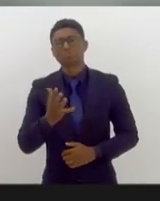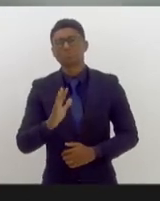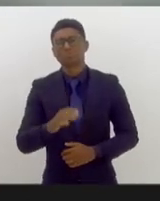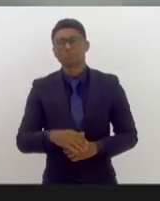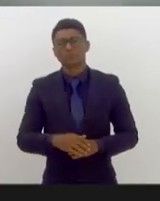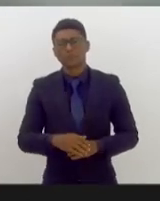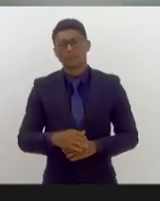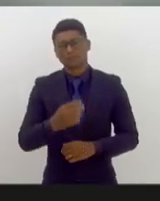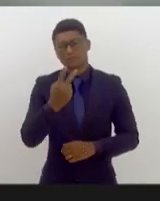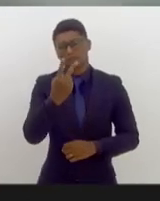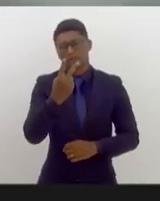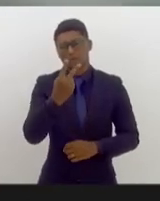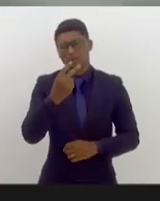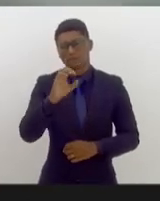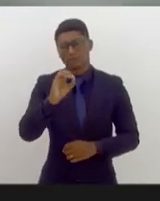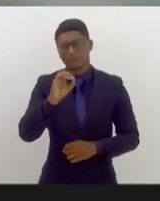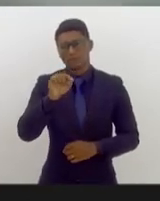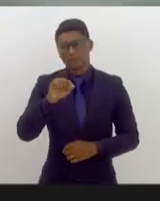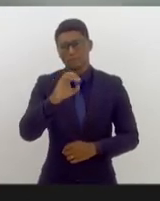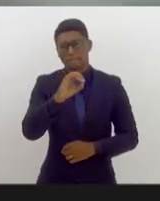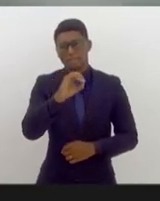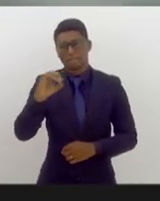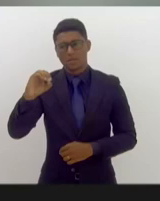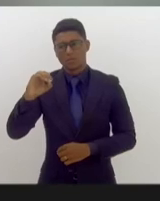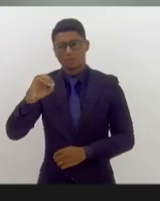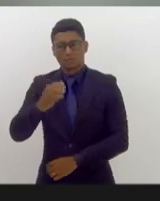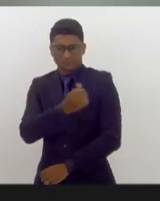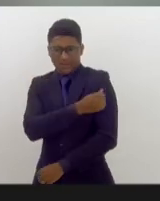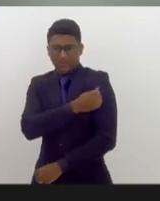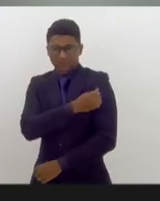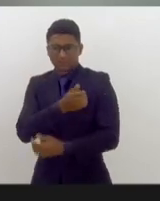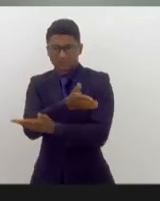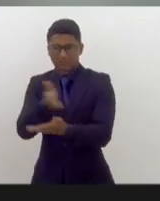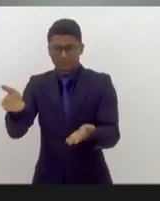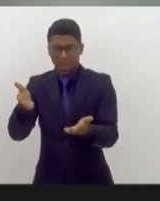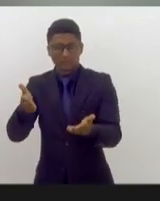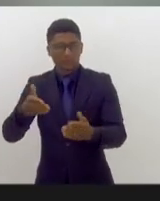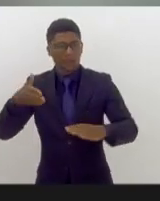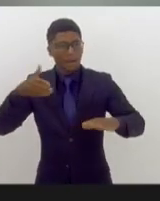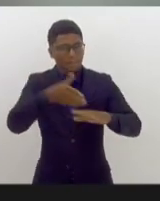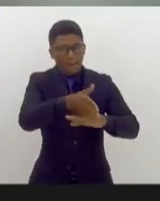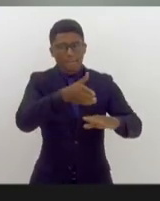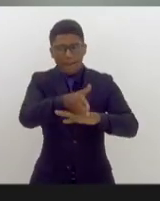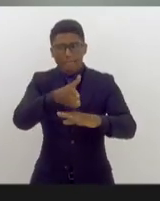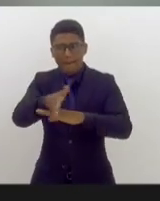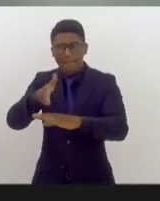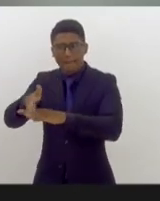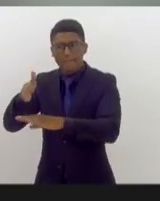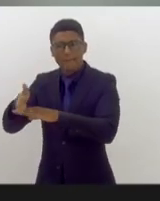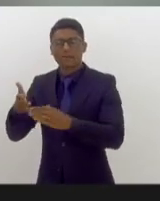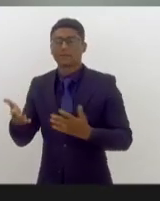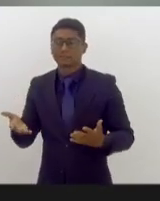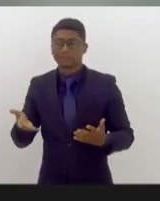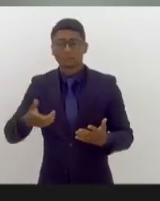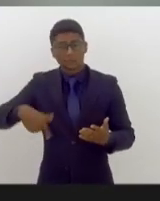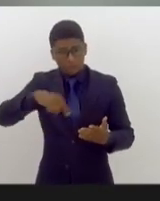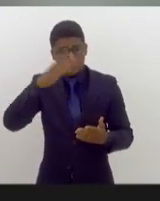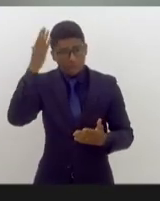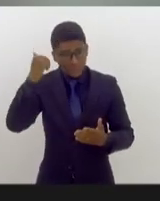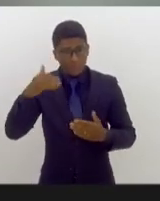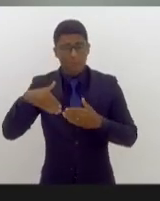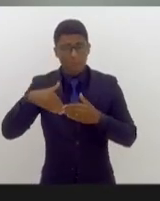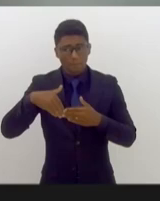de 20 mil alunos, né, na rede municipal. E a gente sabe que esses alunos, em breve, né, é o que se deseja, eles chegarão